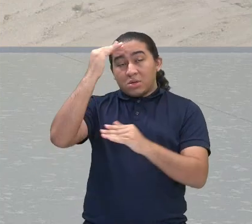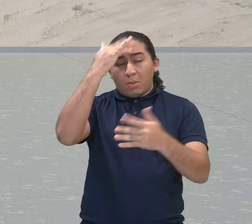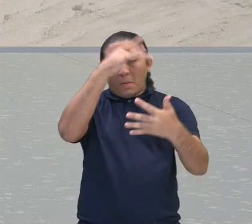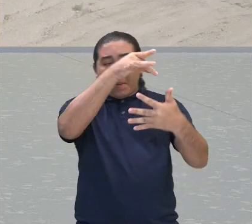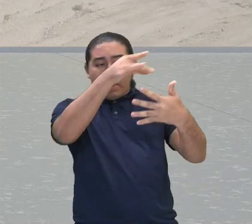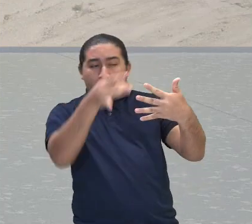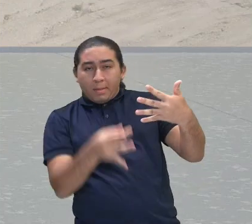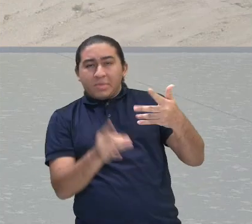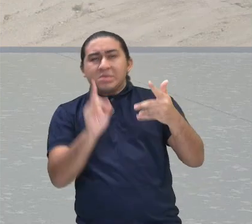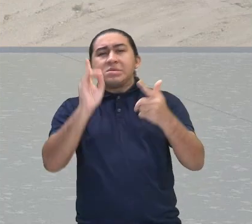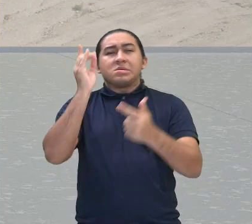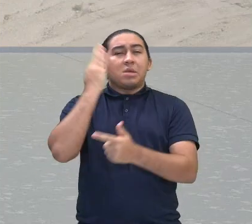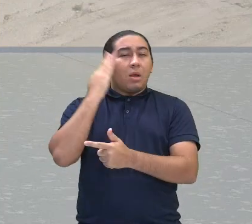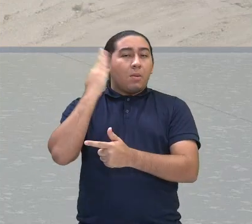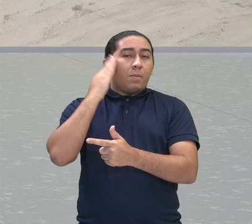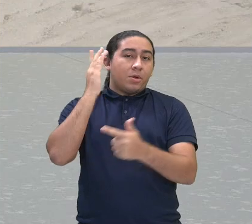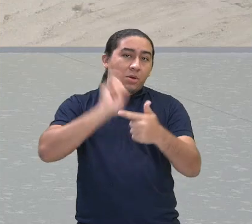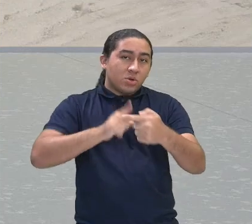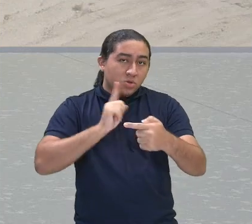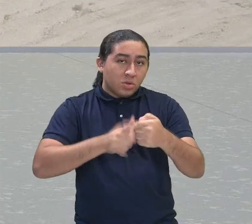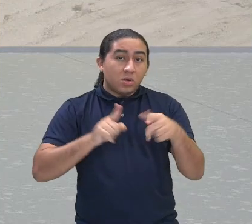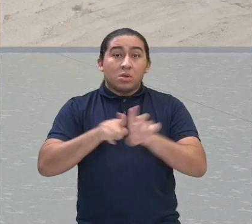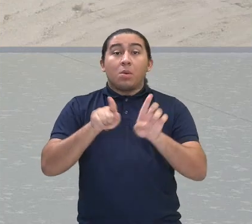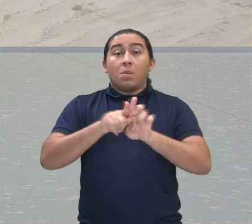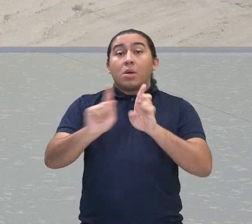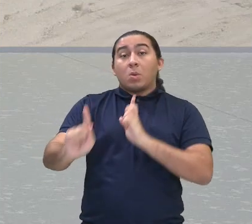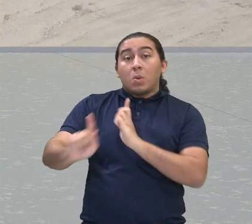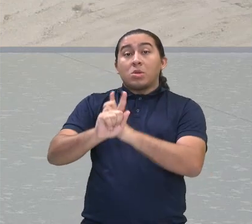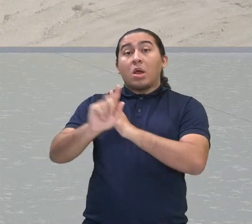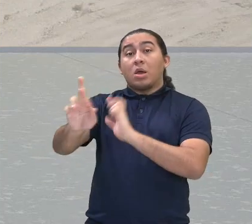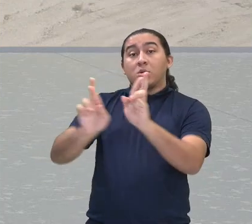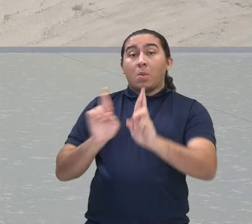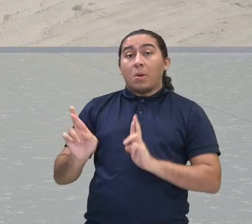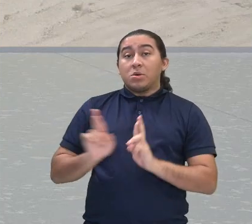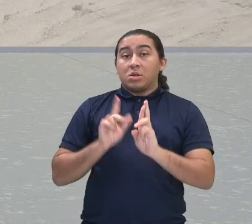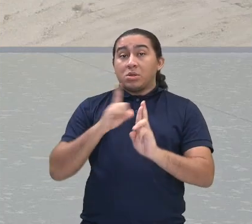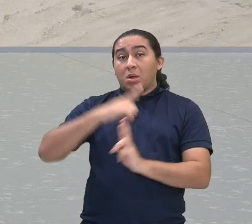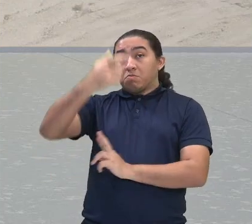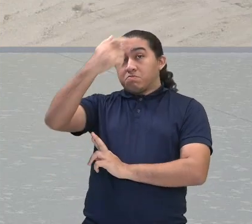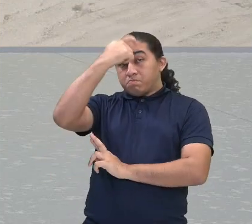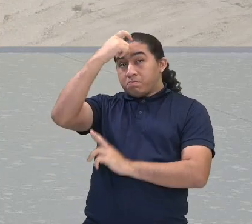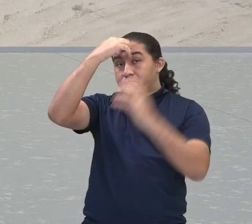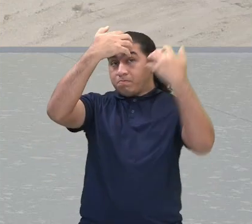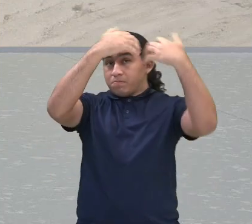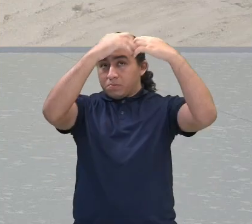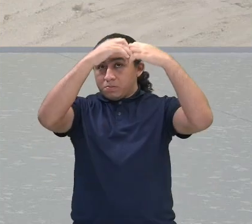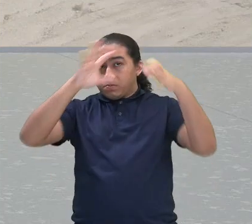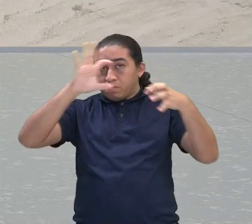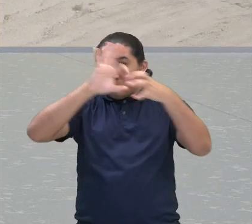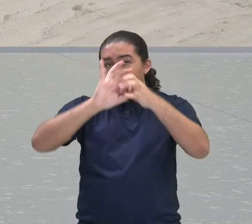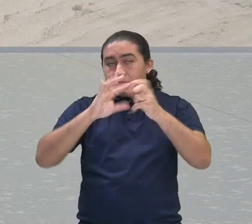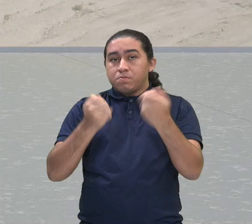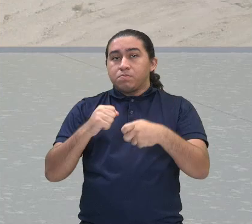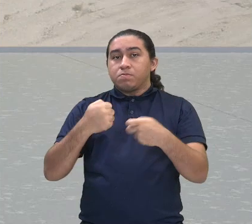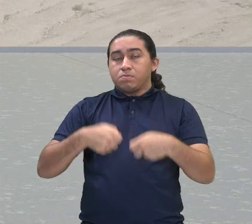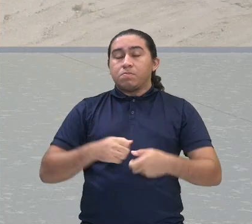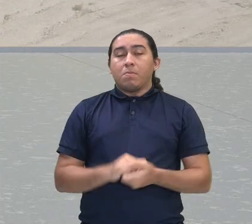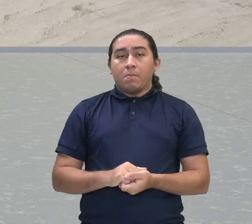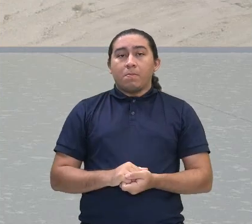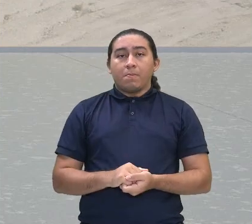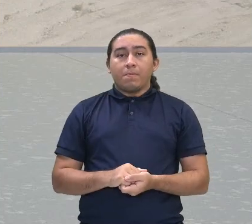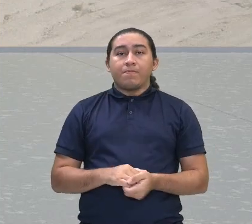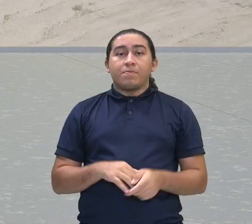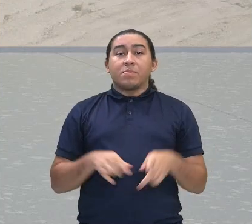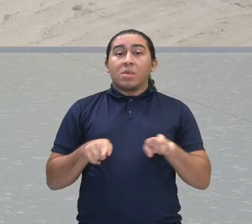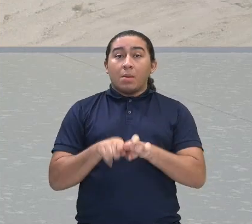saber questionar e até mesmo encontrar respostas de forma lógica, baseado na razão, tá? Para você